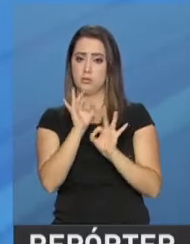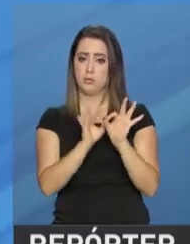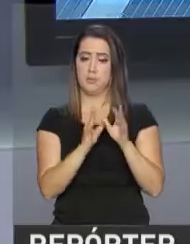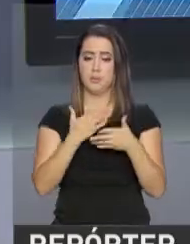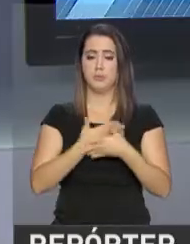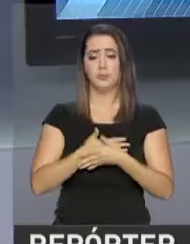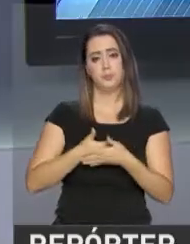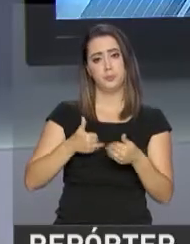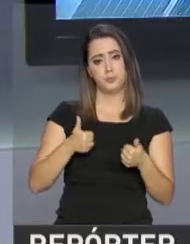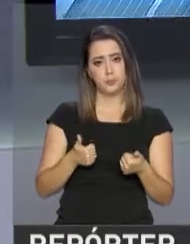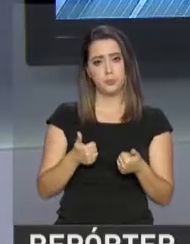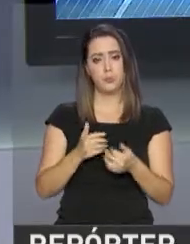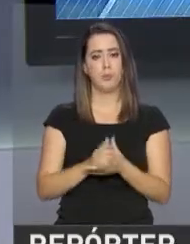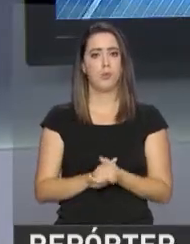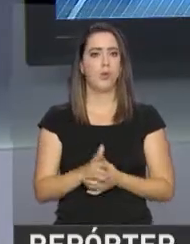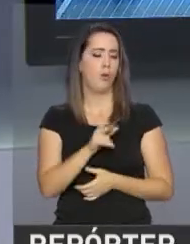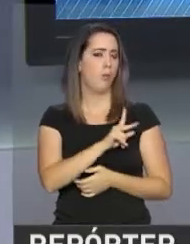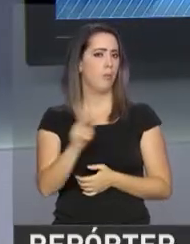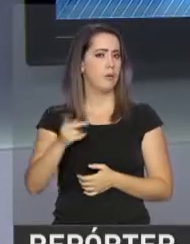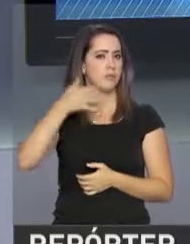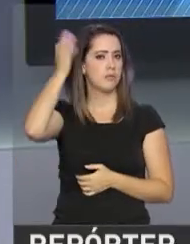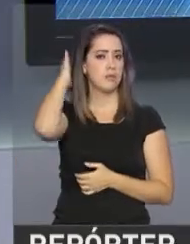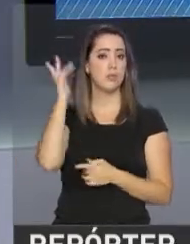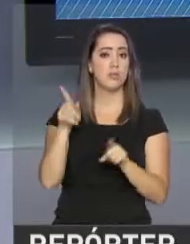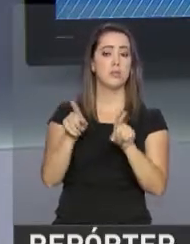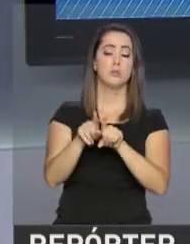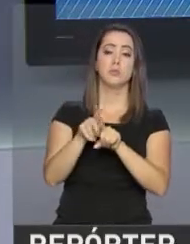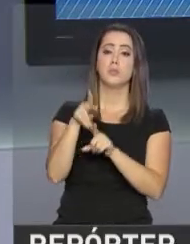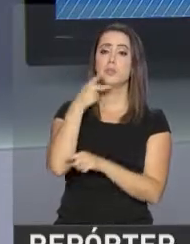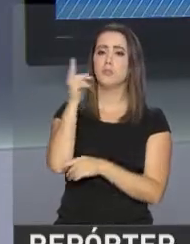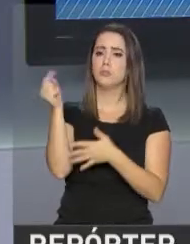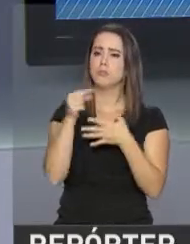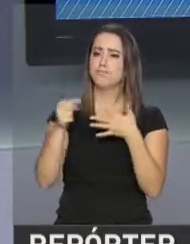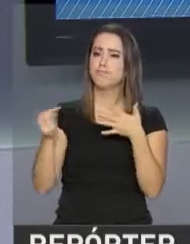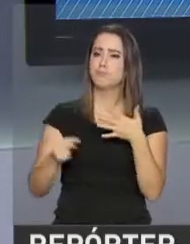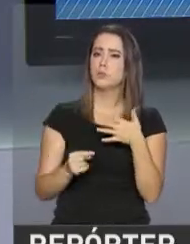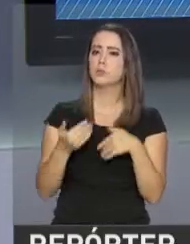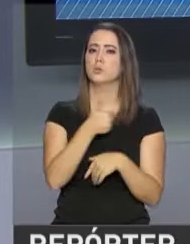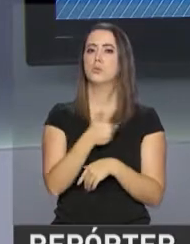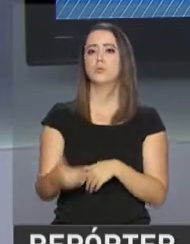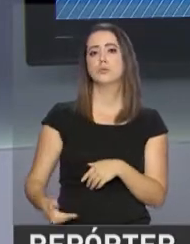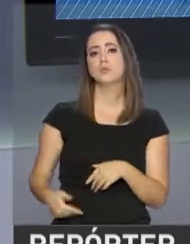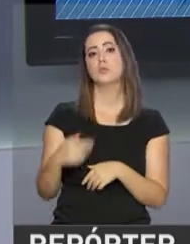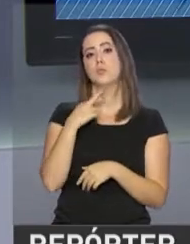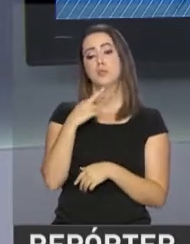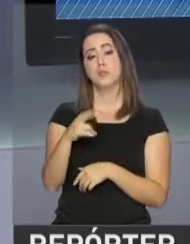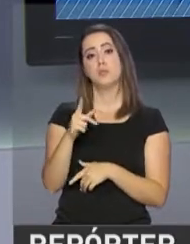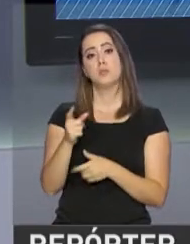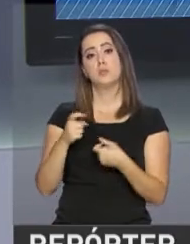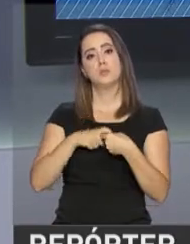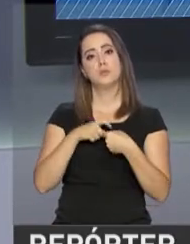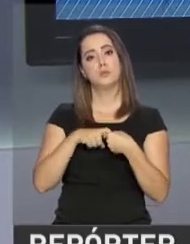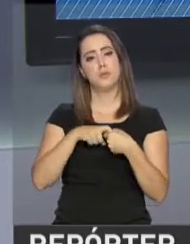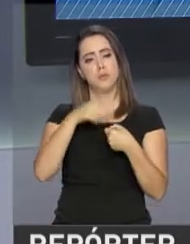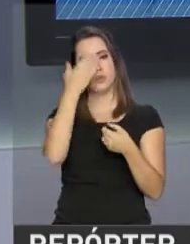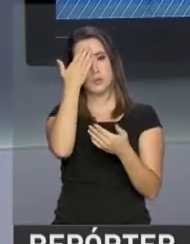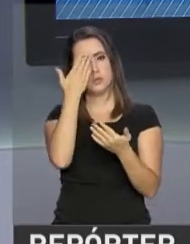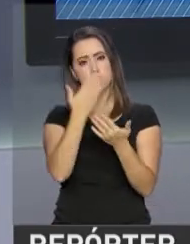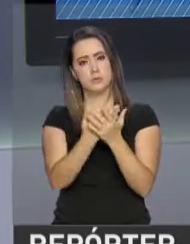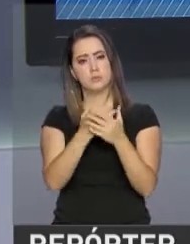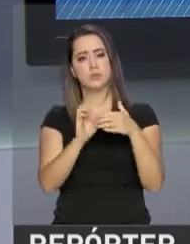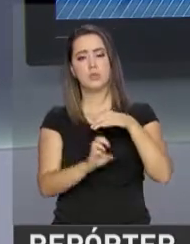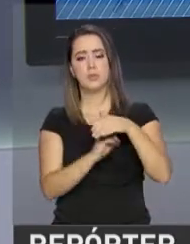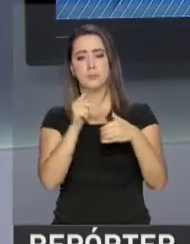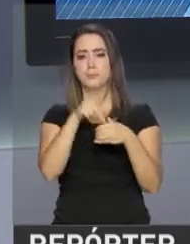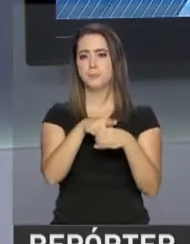meses. O presidente Michel Temer falou que as medidas adotadas pelo governo resultaram na retomada da credibilidade